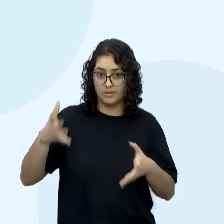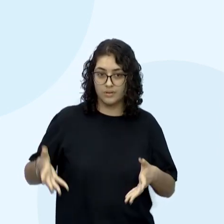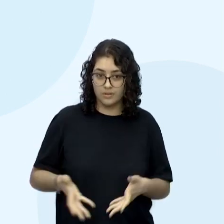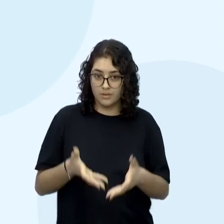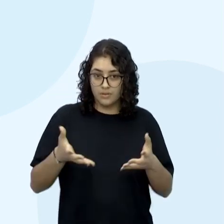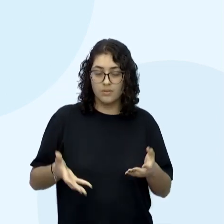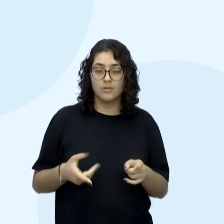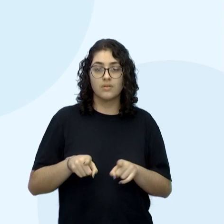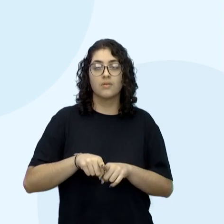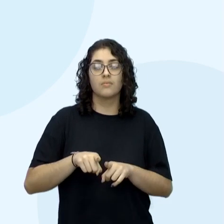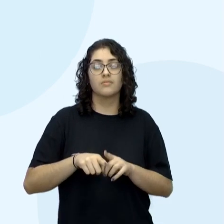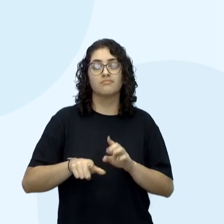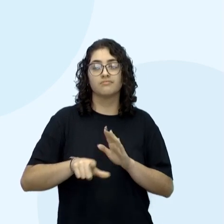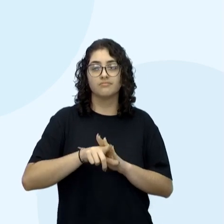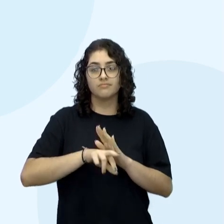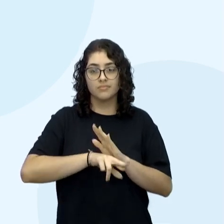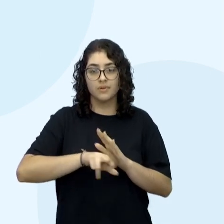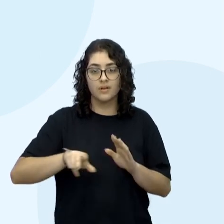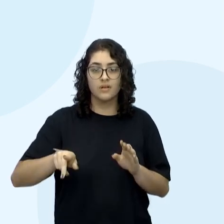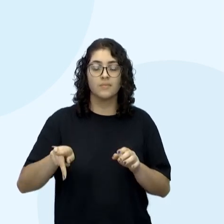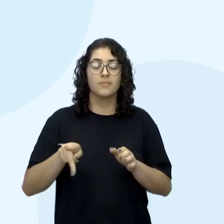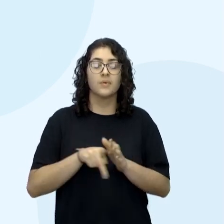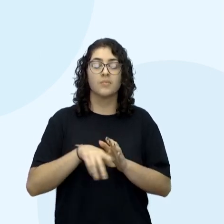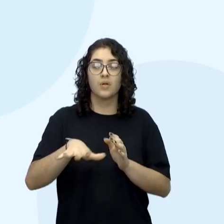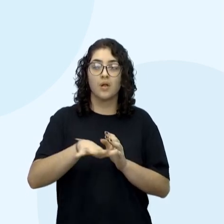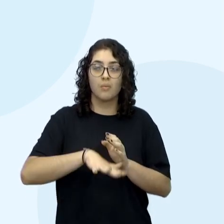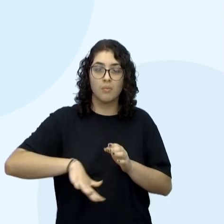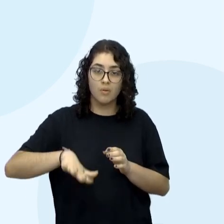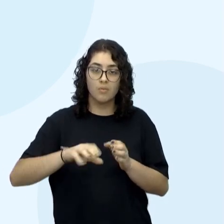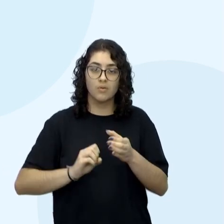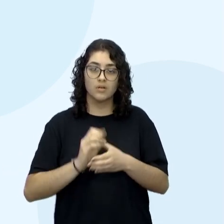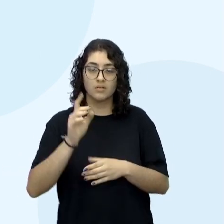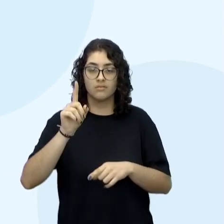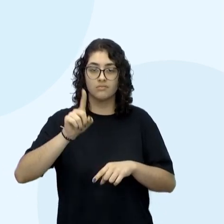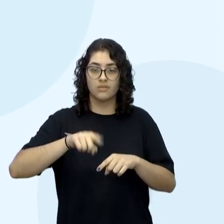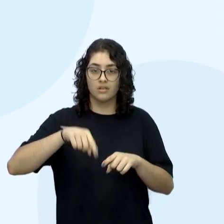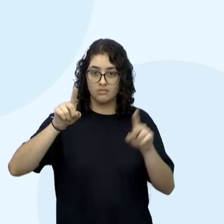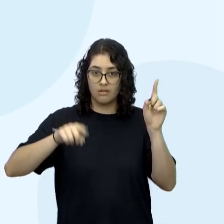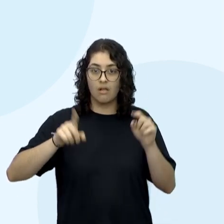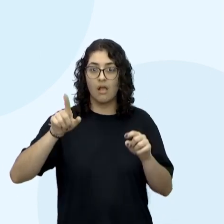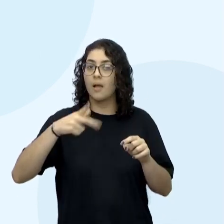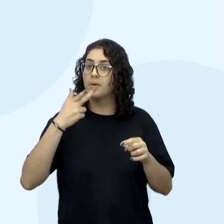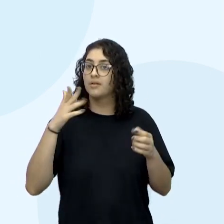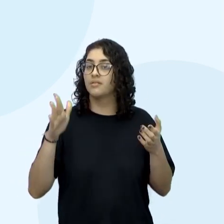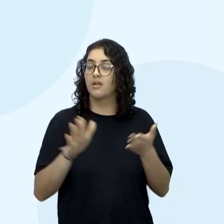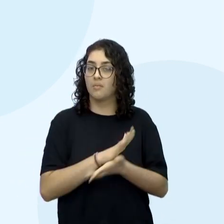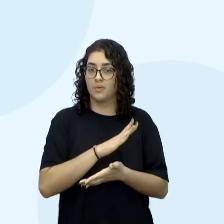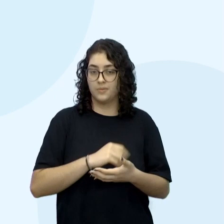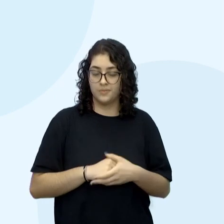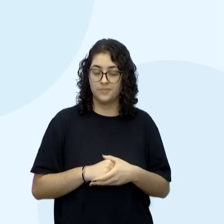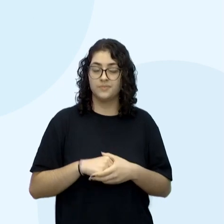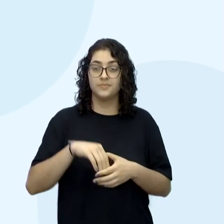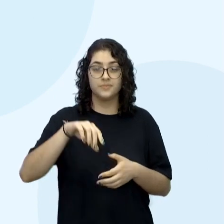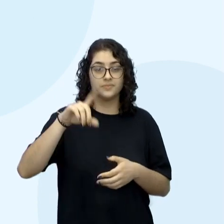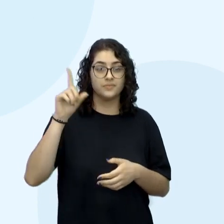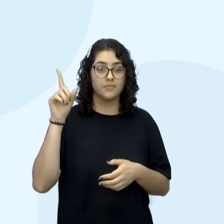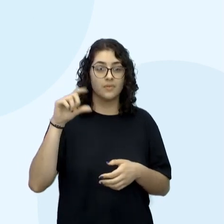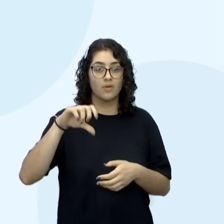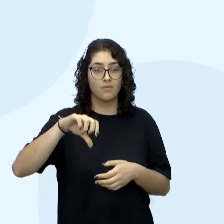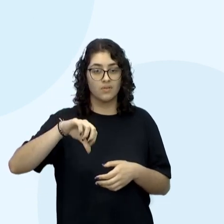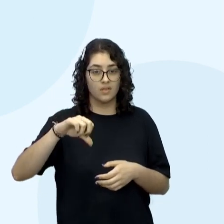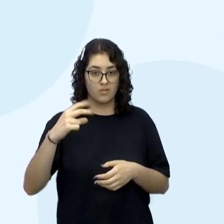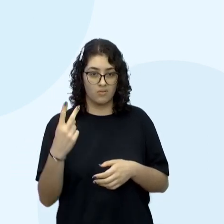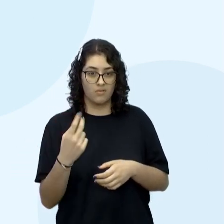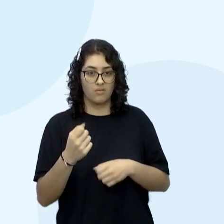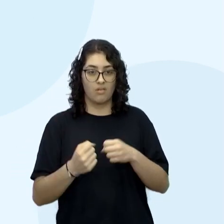a regulamentação do mercado e até mesmo órgãos encarregados de produzir estatísticas sobre o cinema brasileiro foram extintos. Em 92, apenas 3 filmes